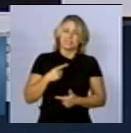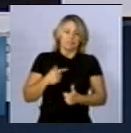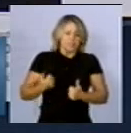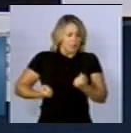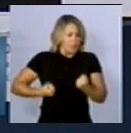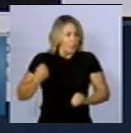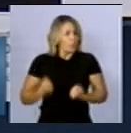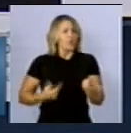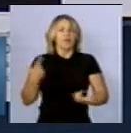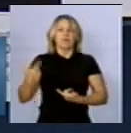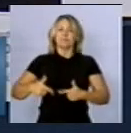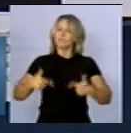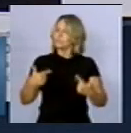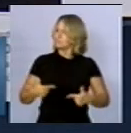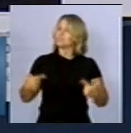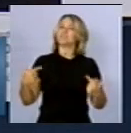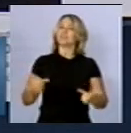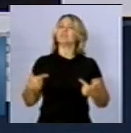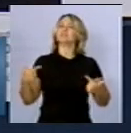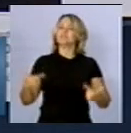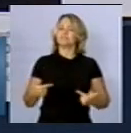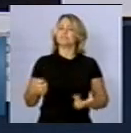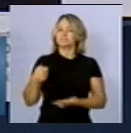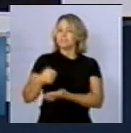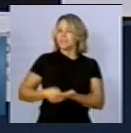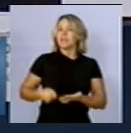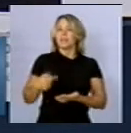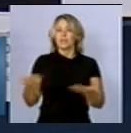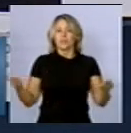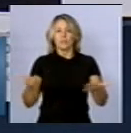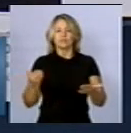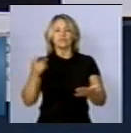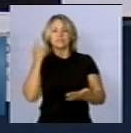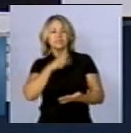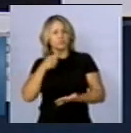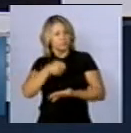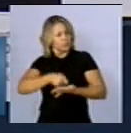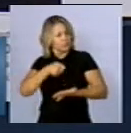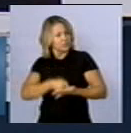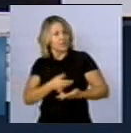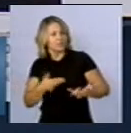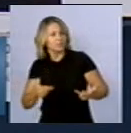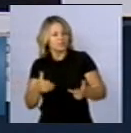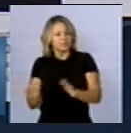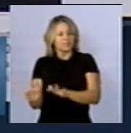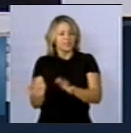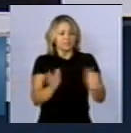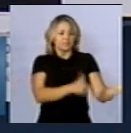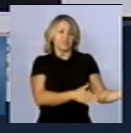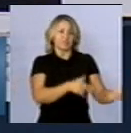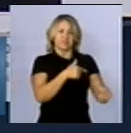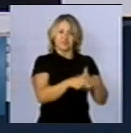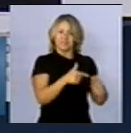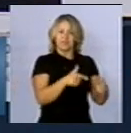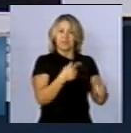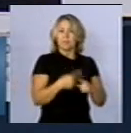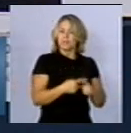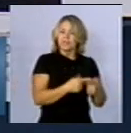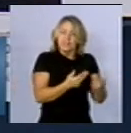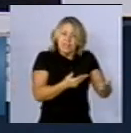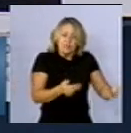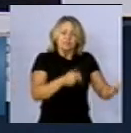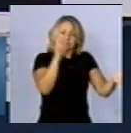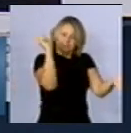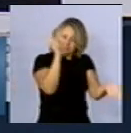e para nós nos debruçarmos em alguma coisa que seja fora da nossa atividade é porque aquela coisa